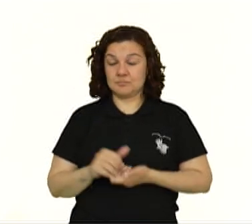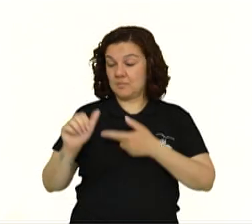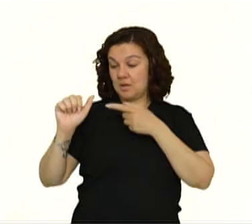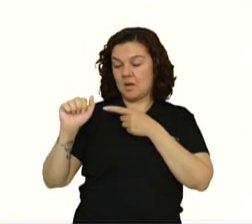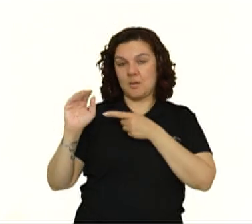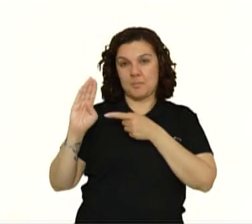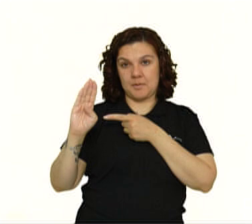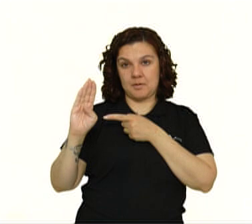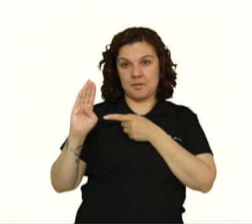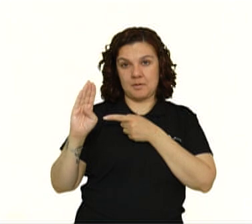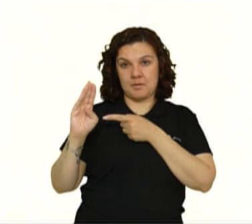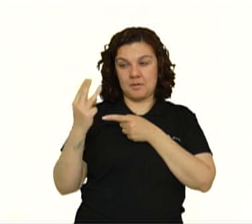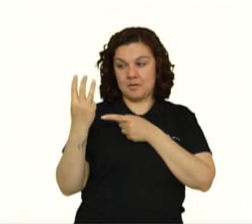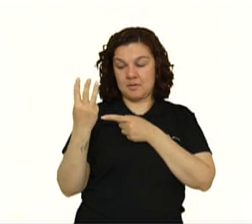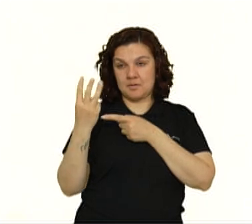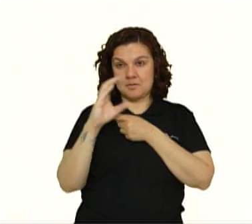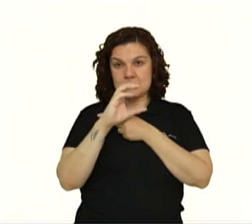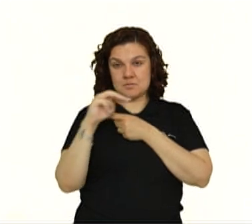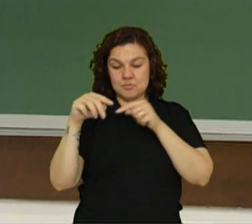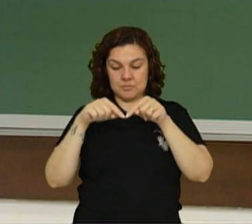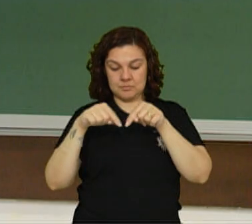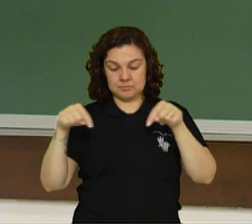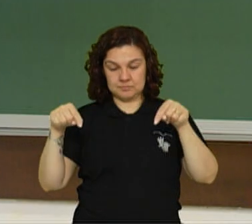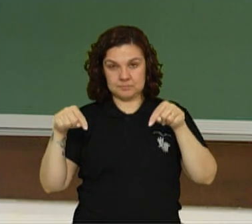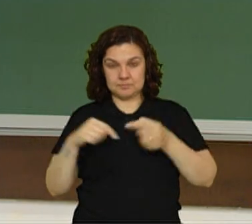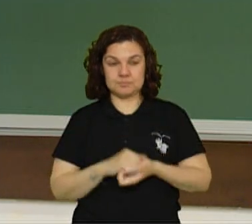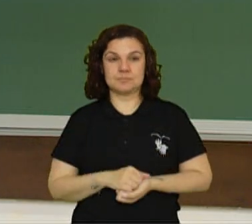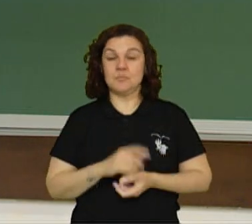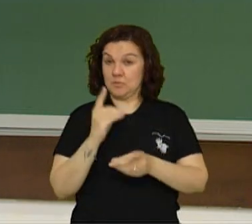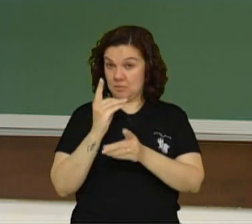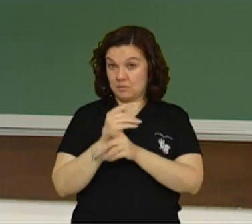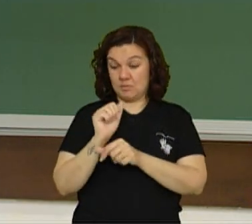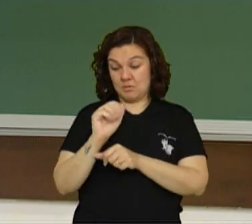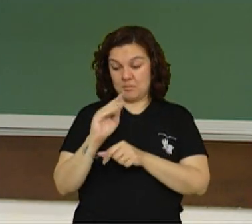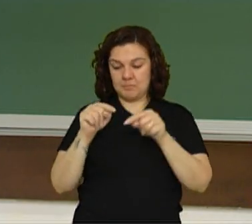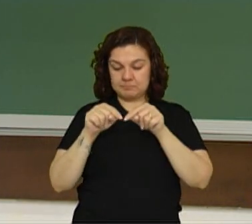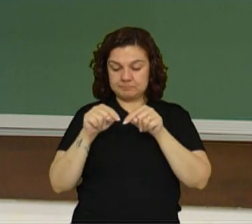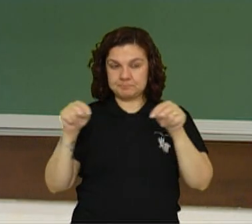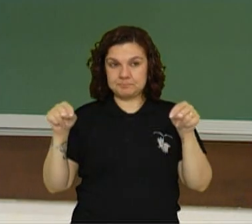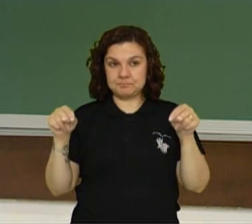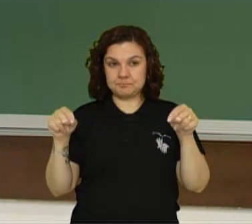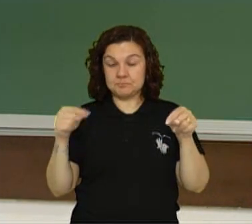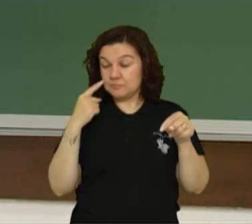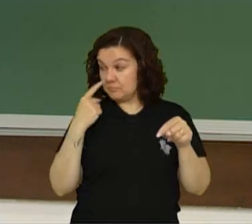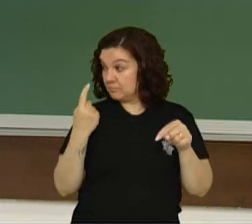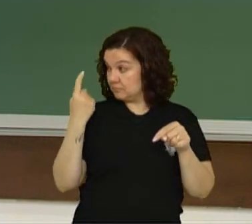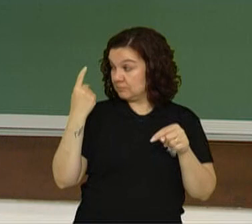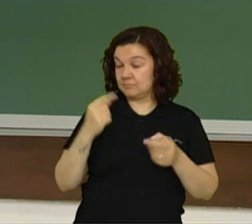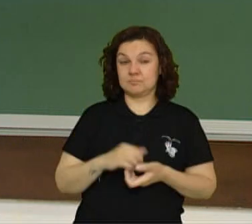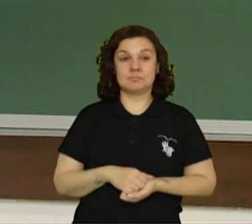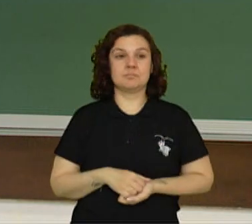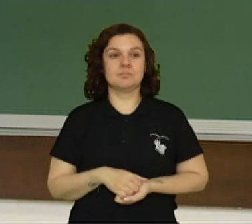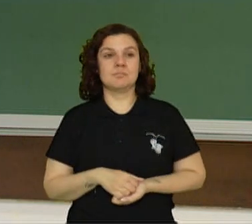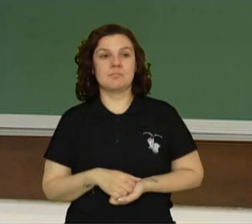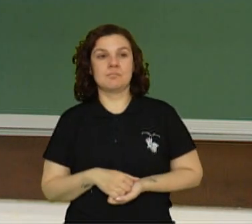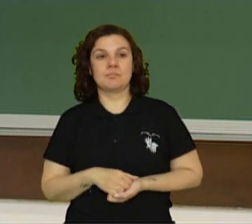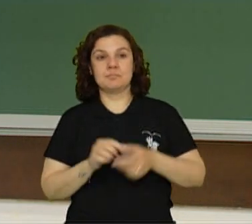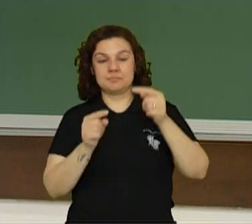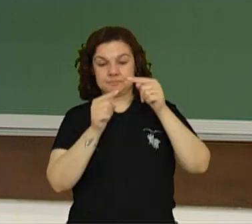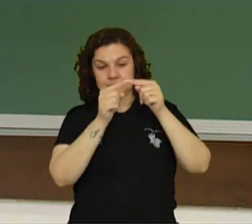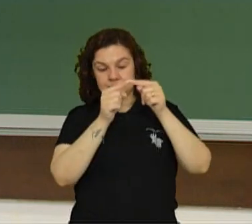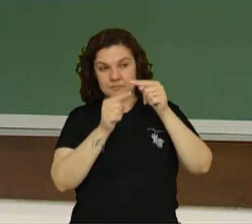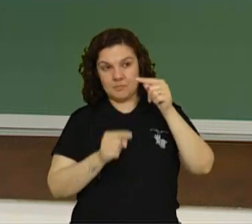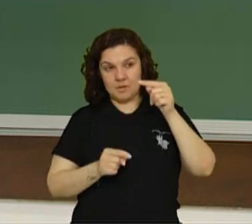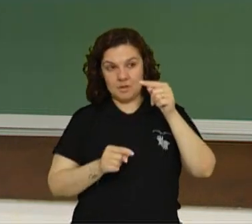AB mede 3 centímetros. Encontre no desenho AB, esse segmento aqui, ó. Esse segmento